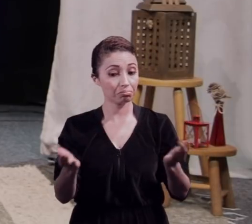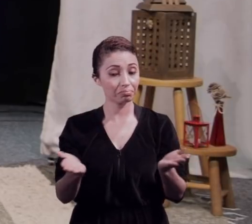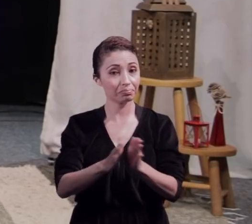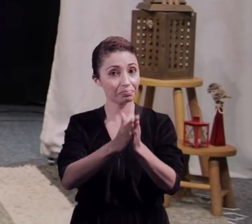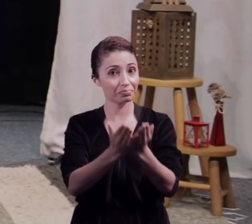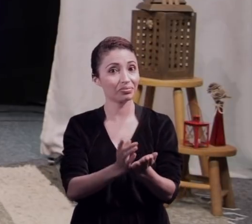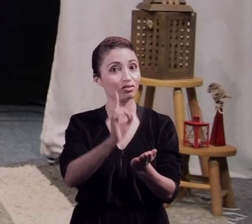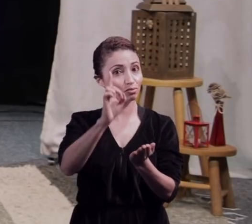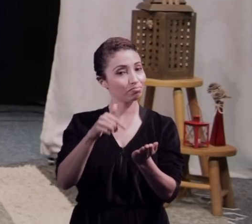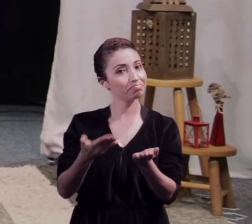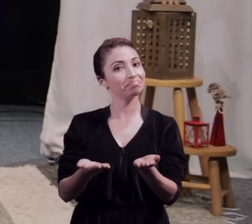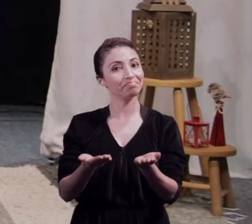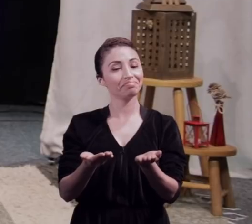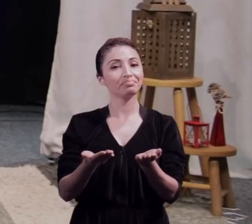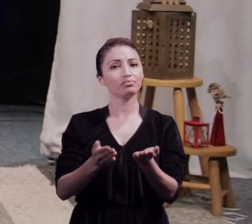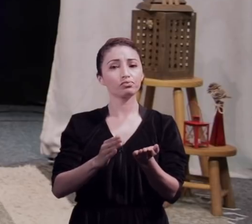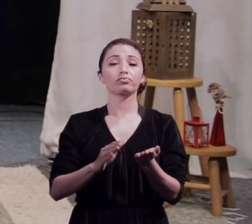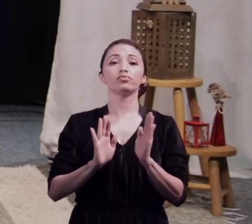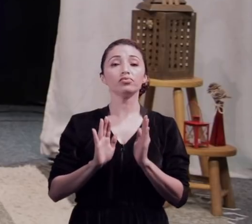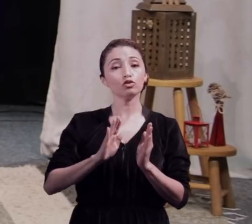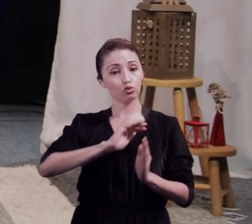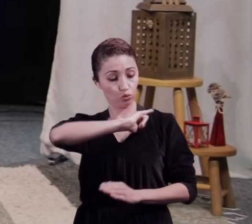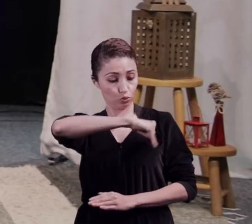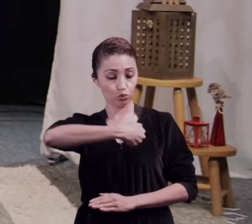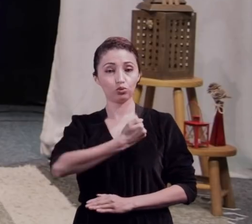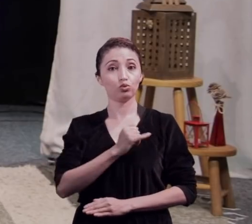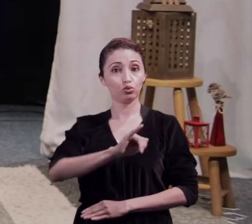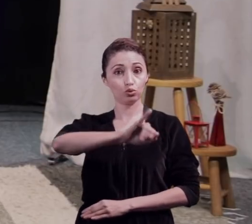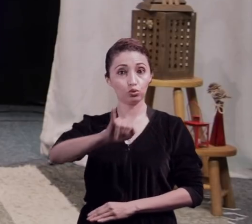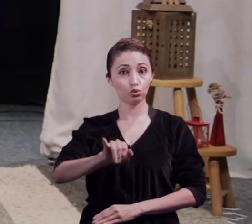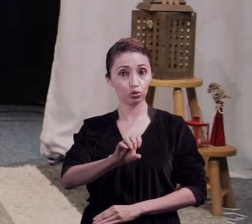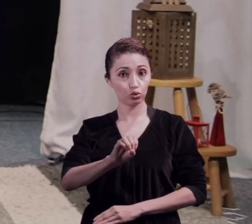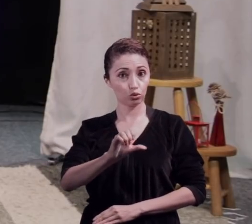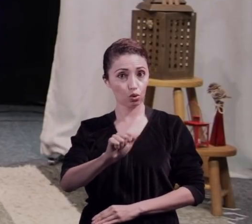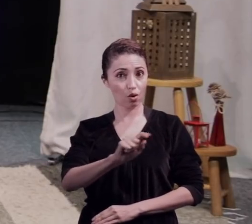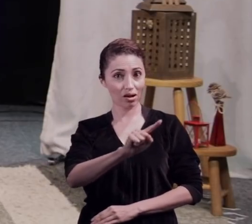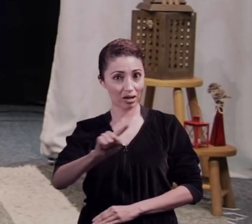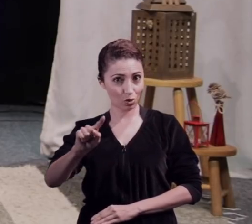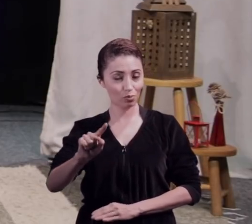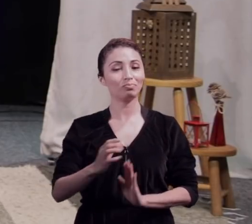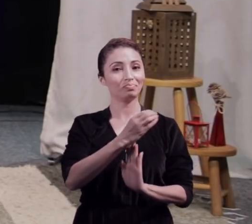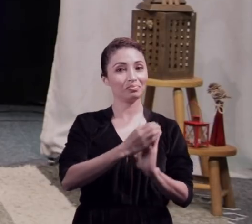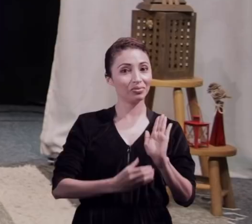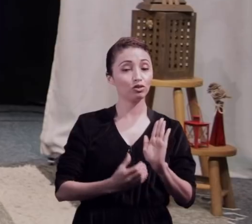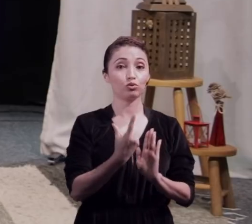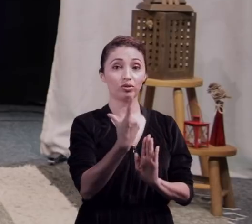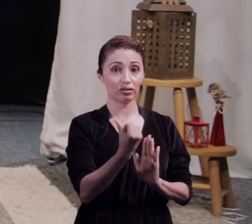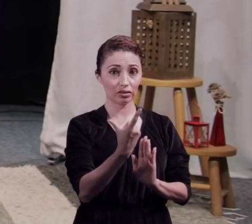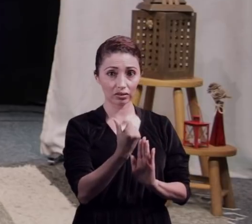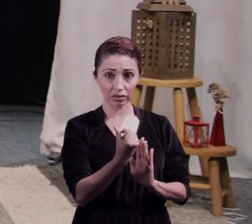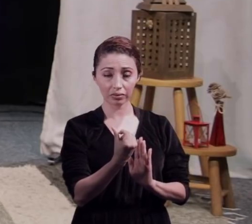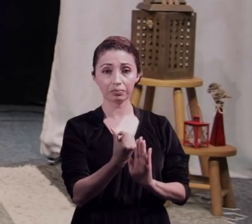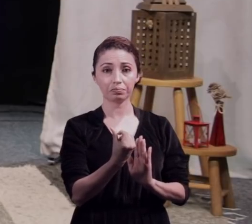Deus, especificamente no Evangelho de João, no capítulo